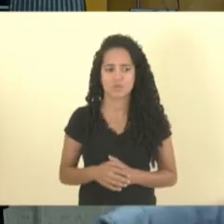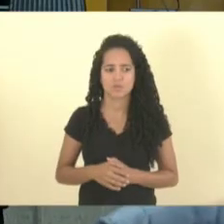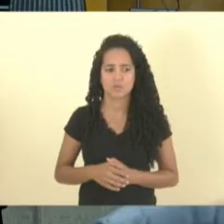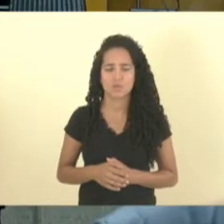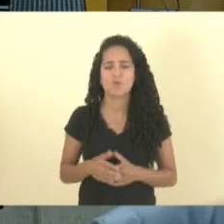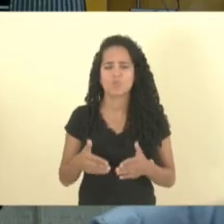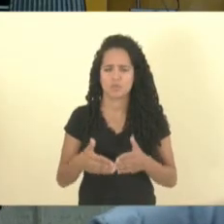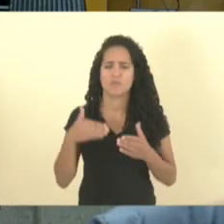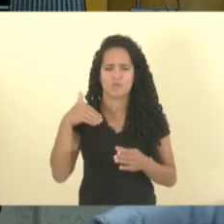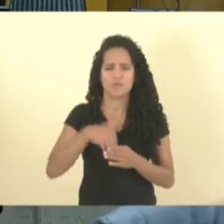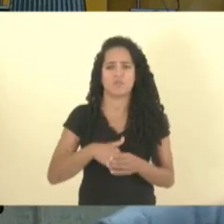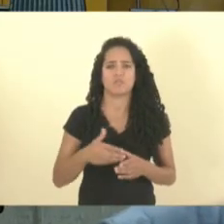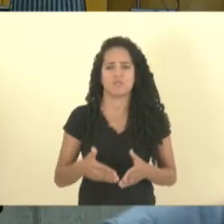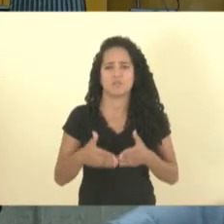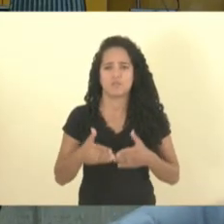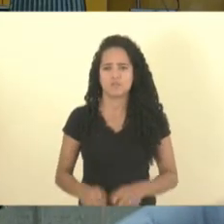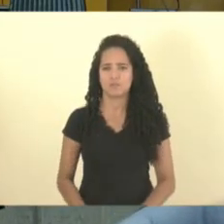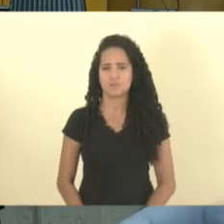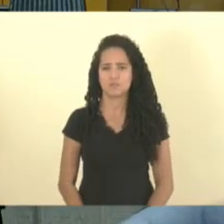por gentileza, voto.